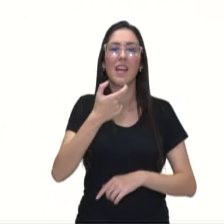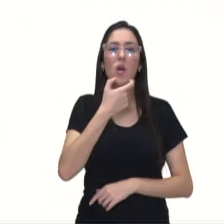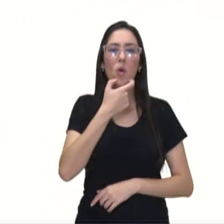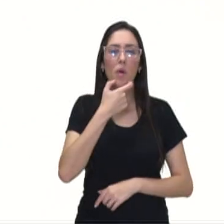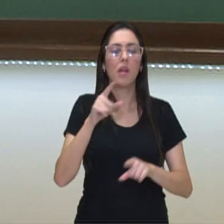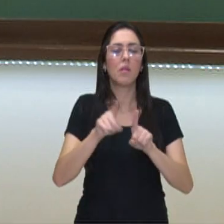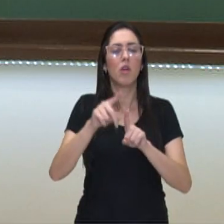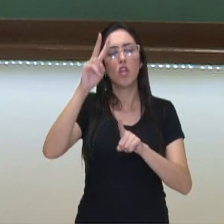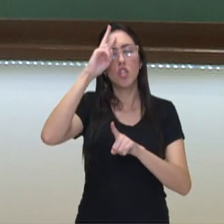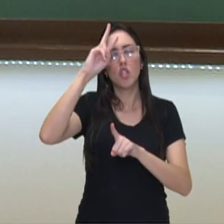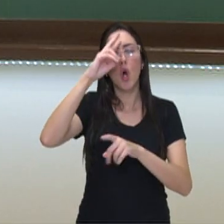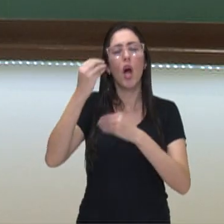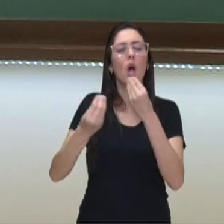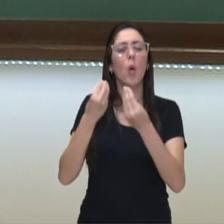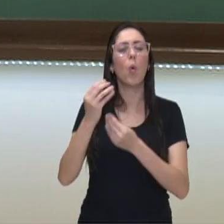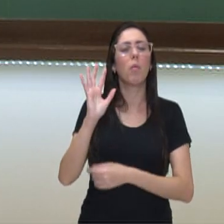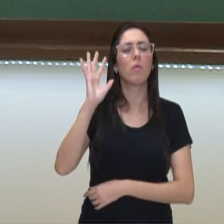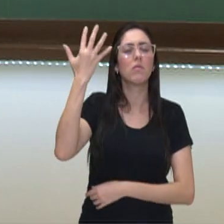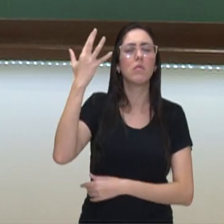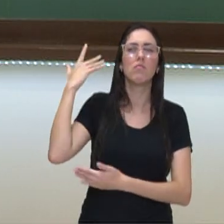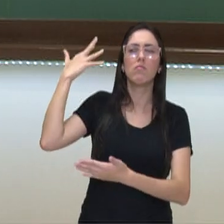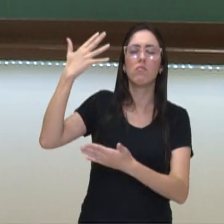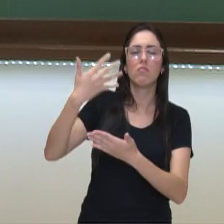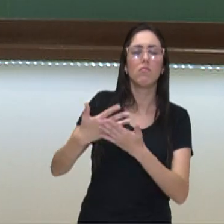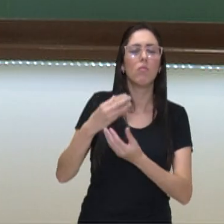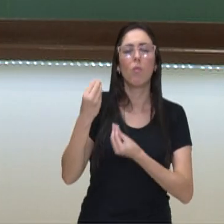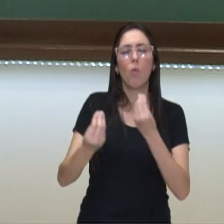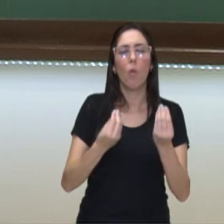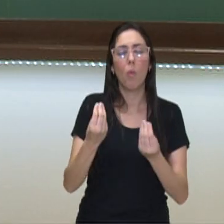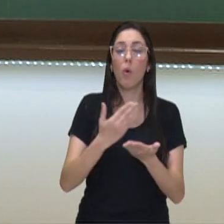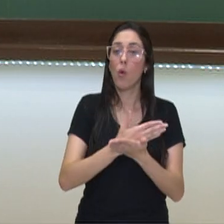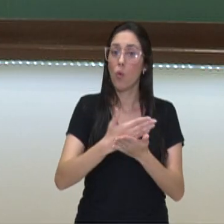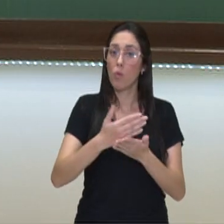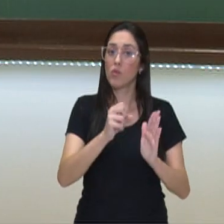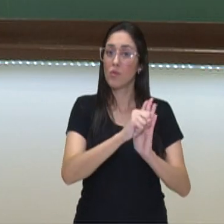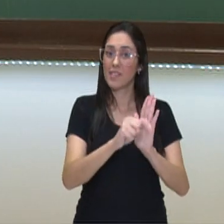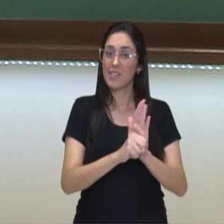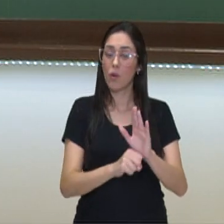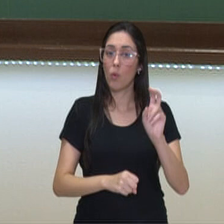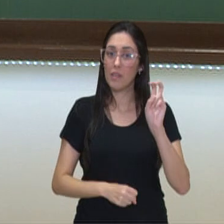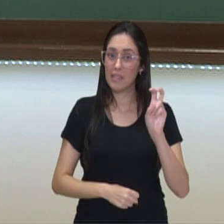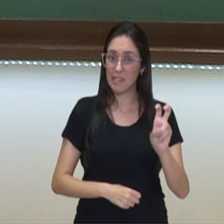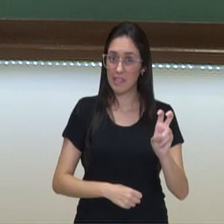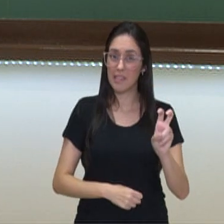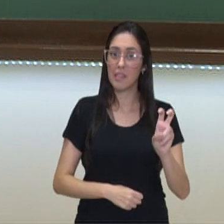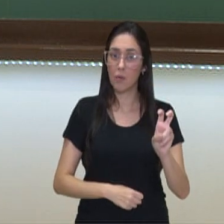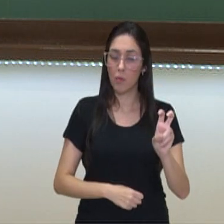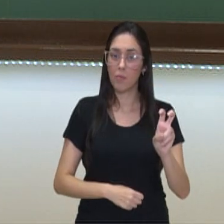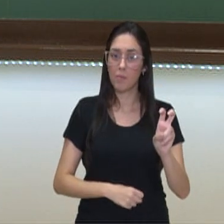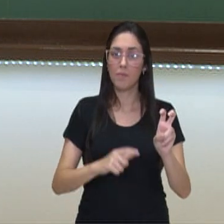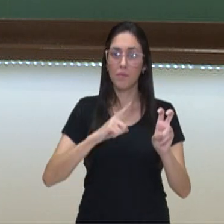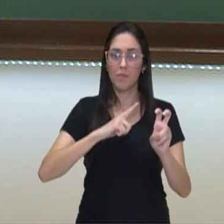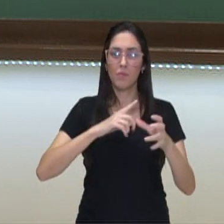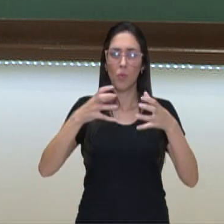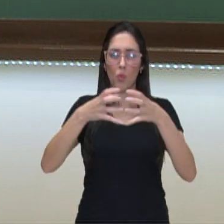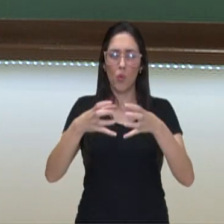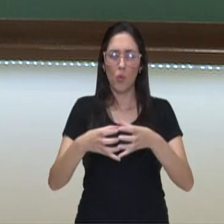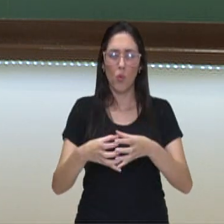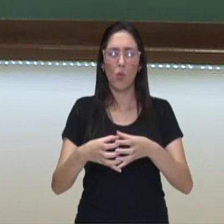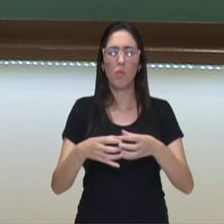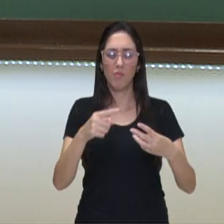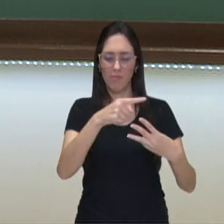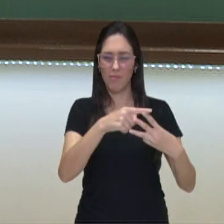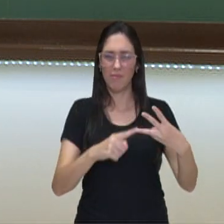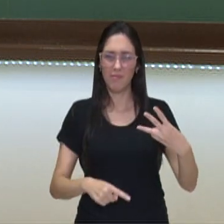contexto histórico, né? Quando que começou? Começou lá no século V, com a invasão daquelas tribos germânicas